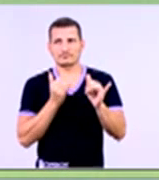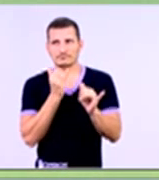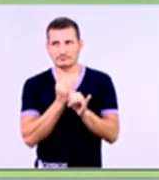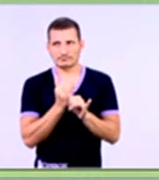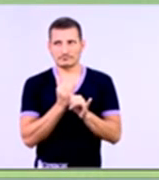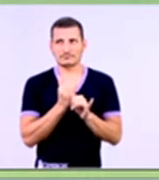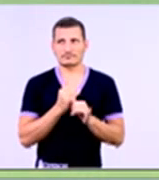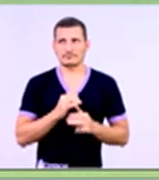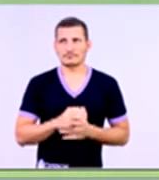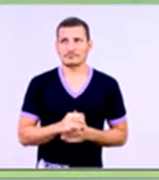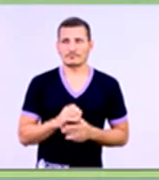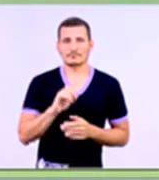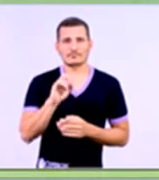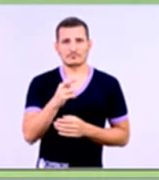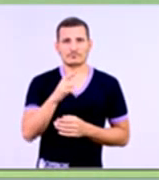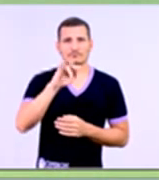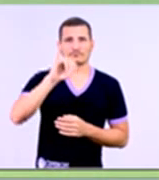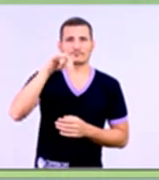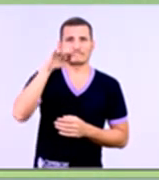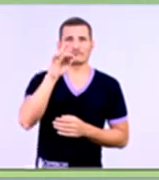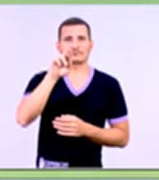ainda intranet,